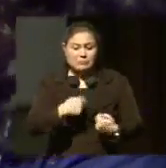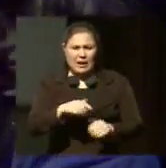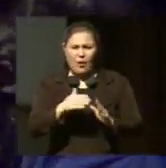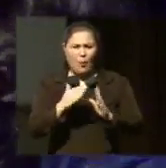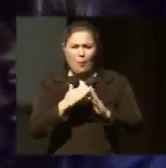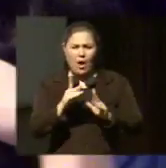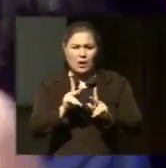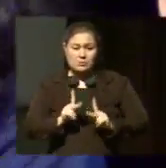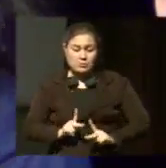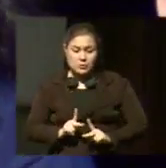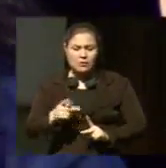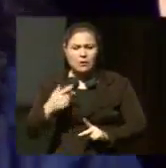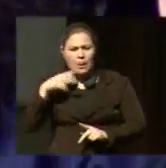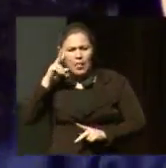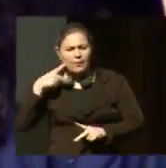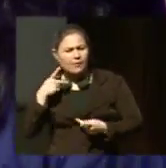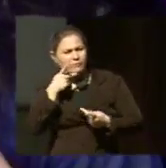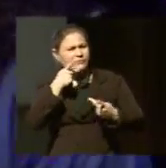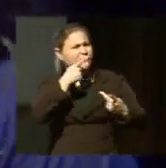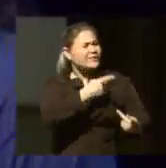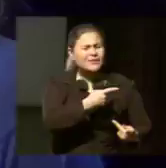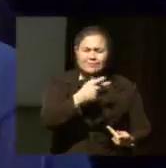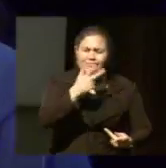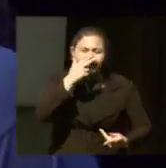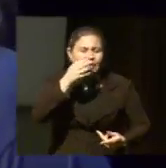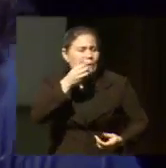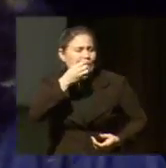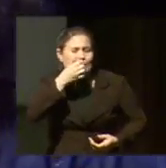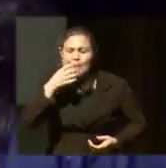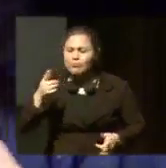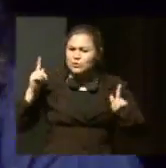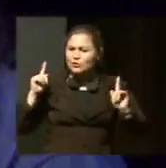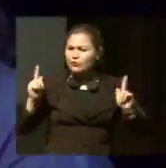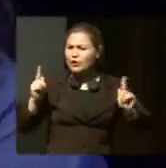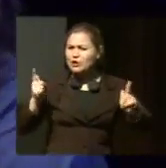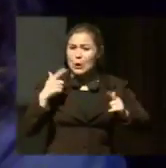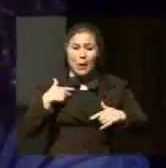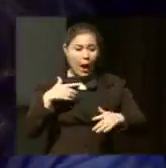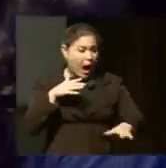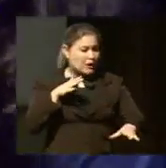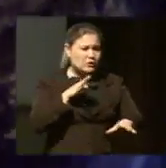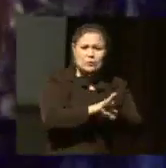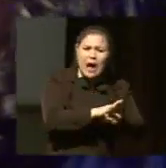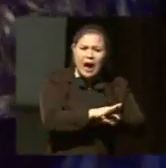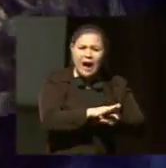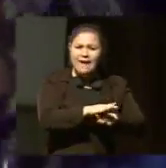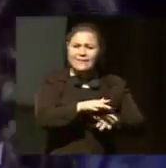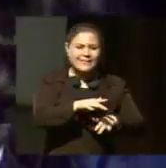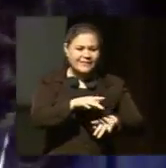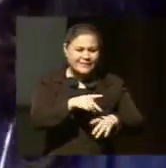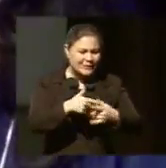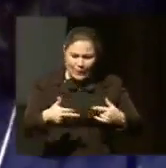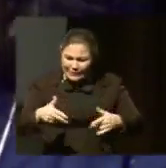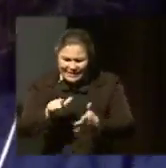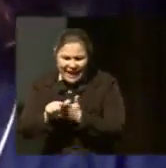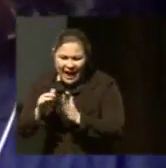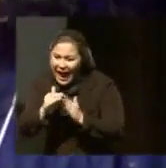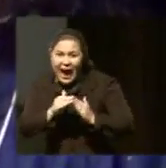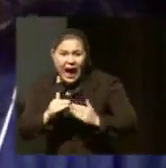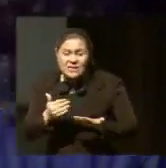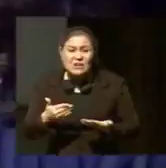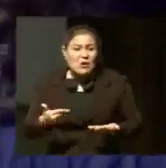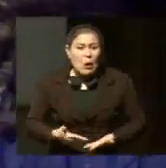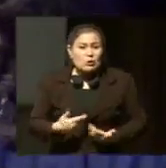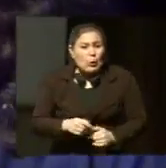Eu lembro que eu ia visitar e, cara, era muito divertido, porque eu ajudava ela até nas tarefas de casa, o que hoje quase eu até